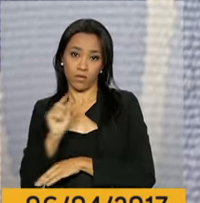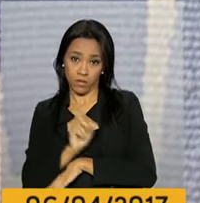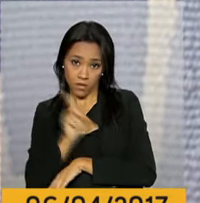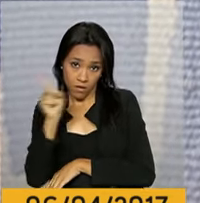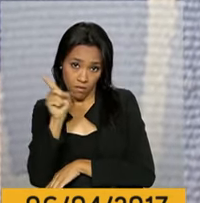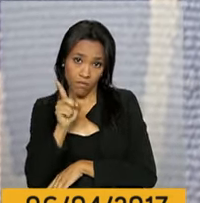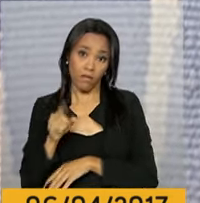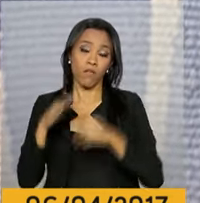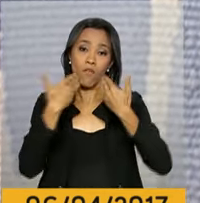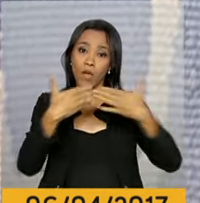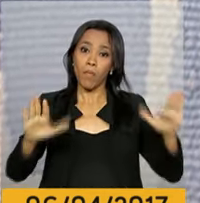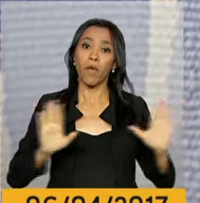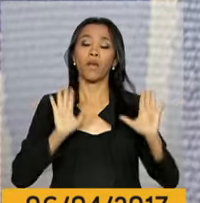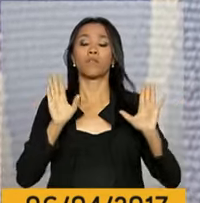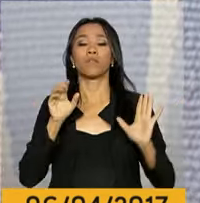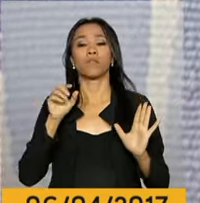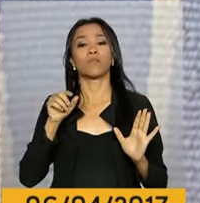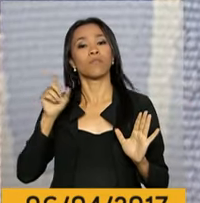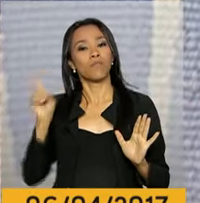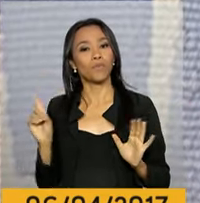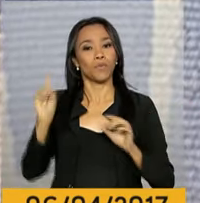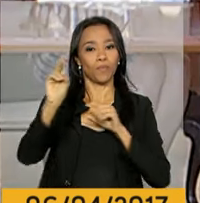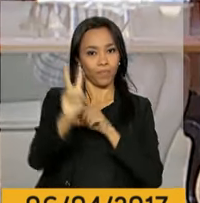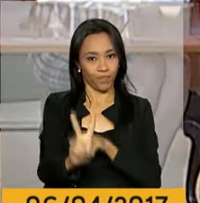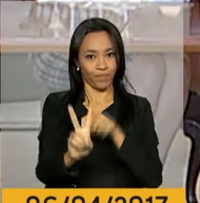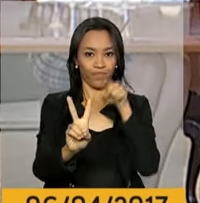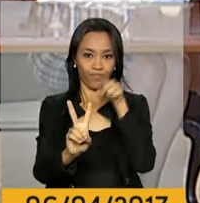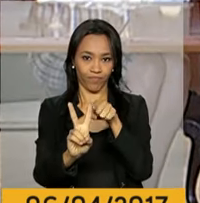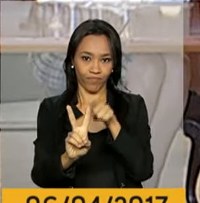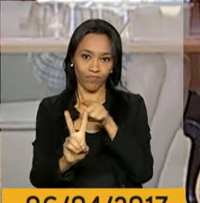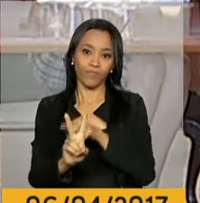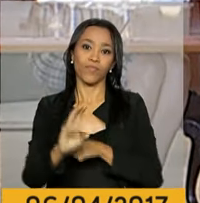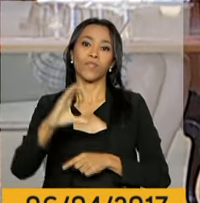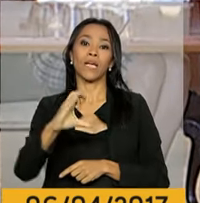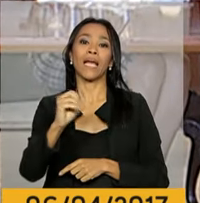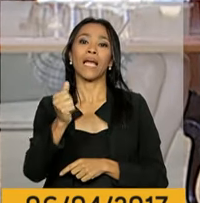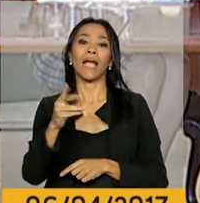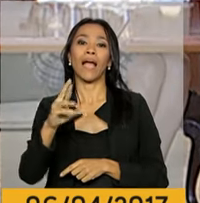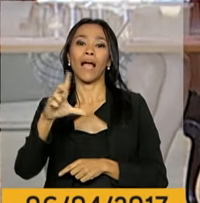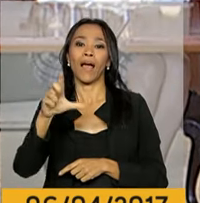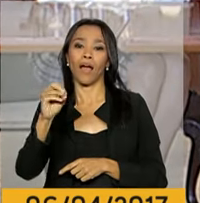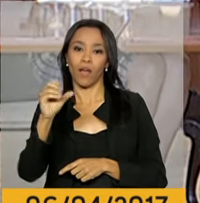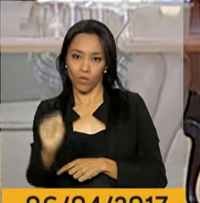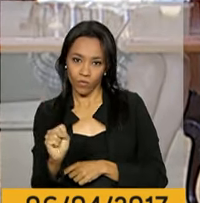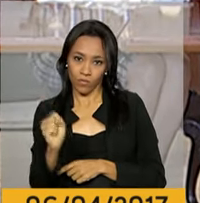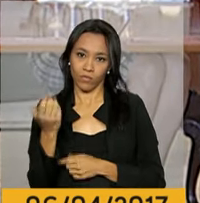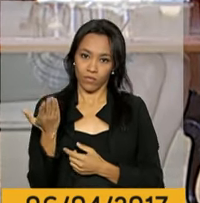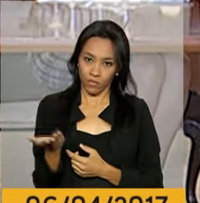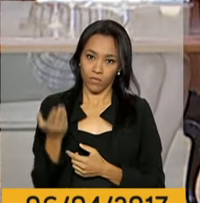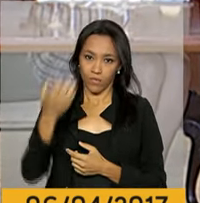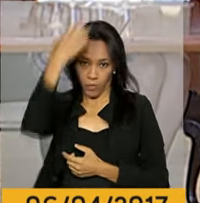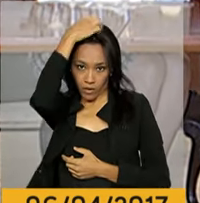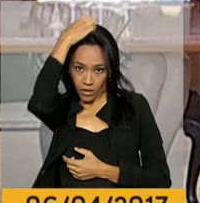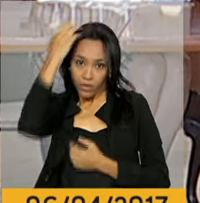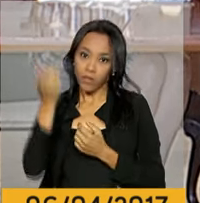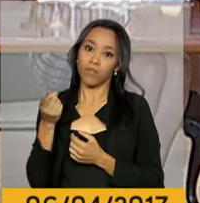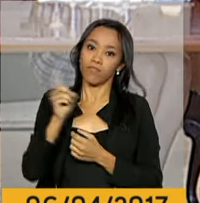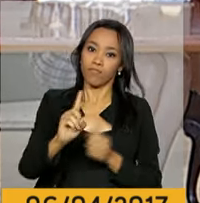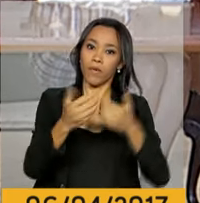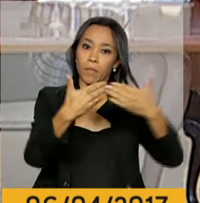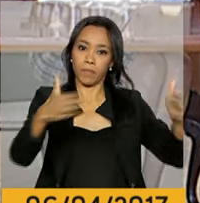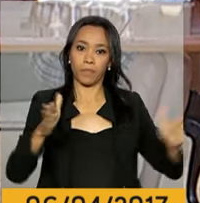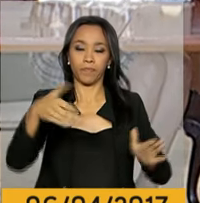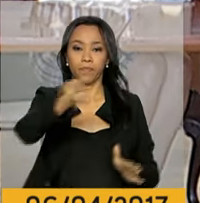aberto por Sua Majestade, o Rei Carlos XVI Gustavo. Constatei o vigor